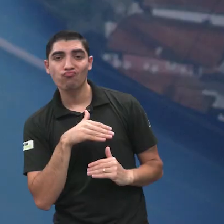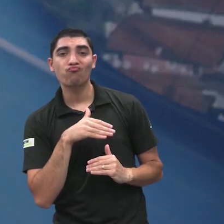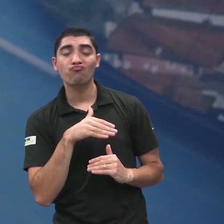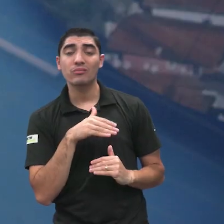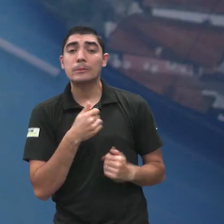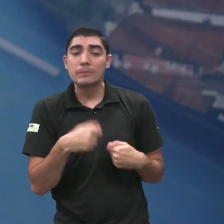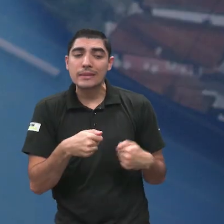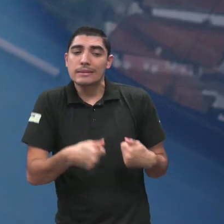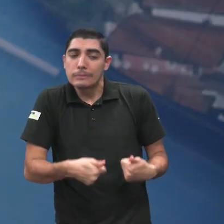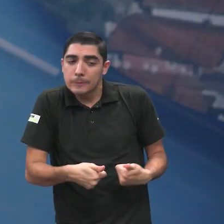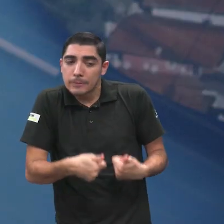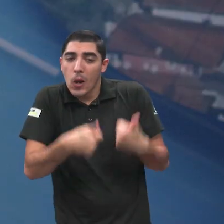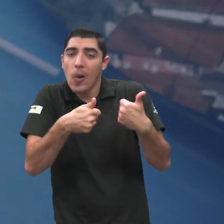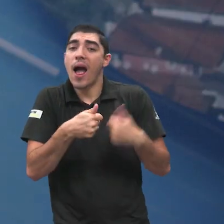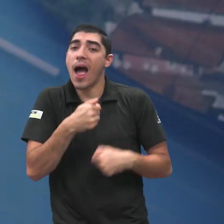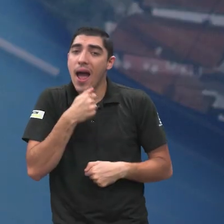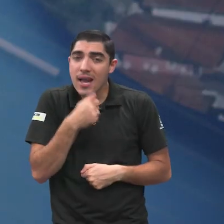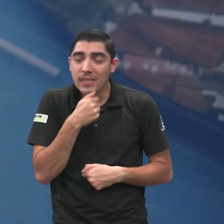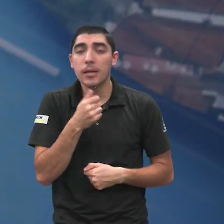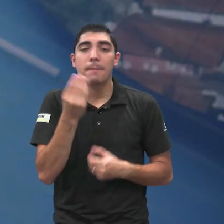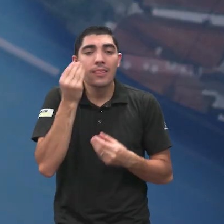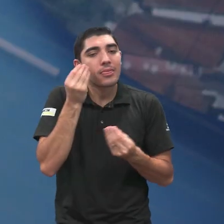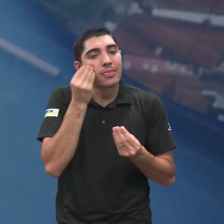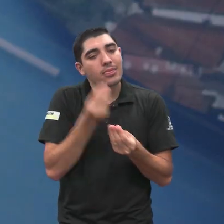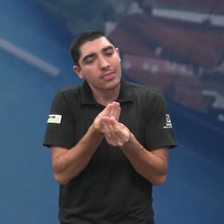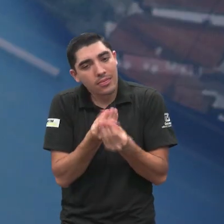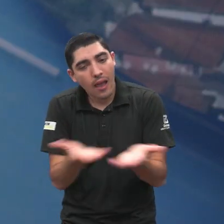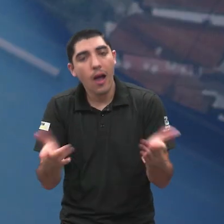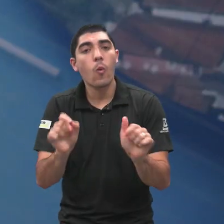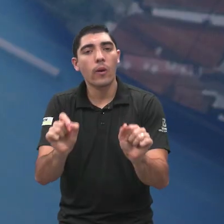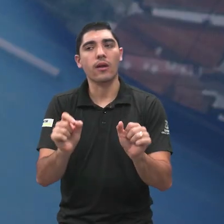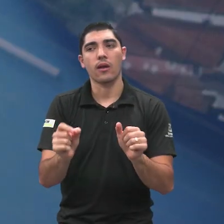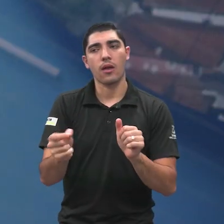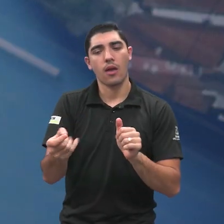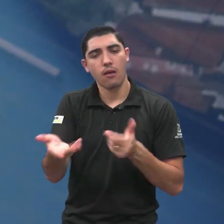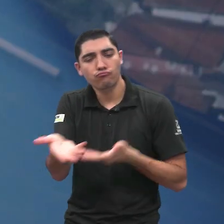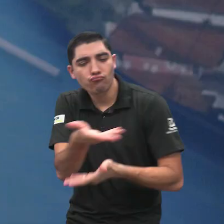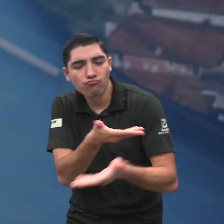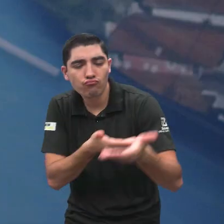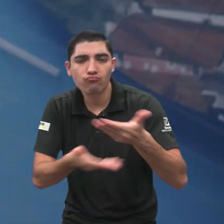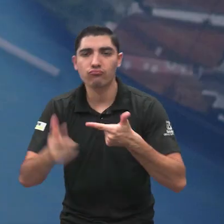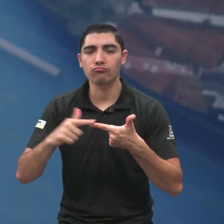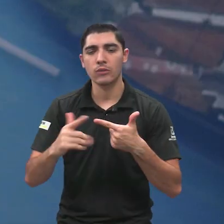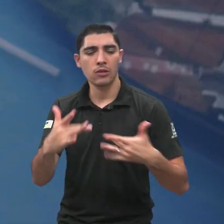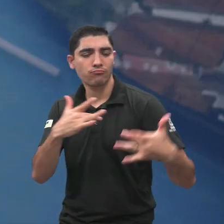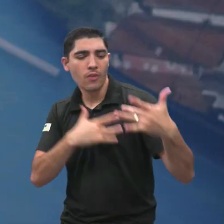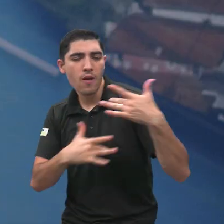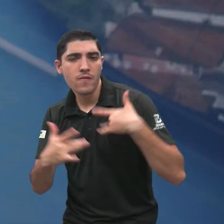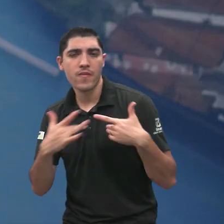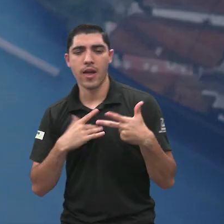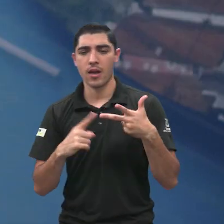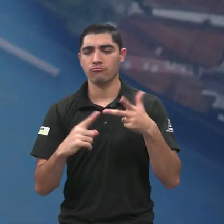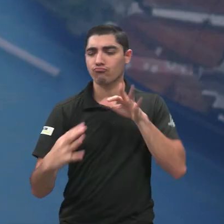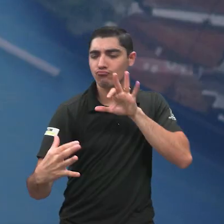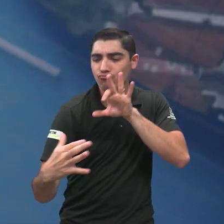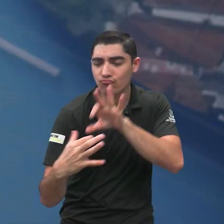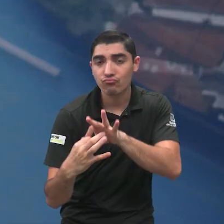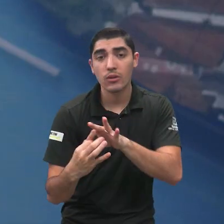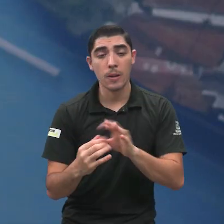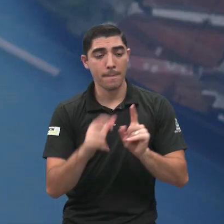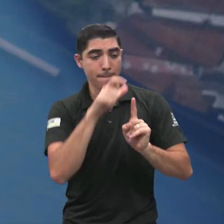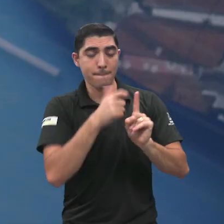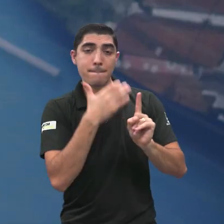esse convívio e esse vínculo, né? Essa participação ativa do pai com esse